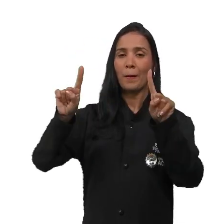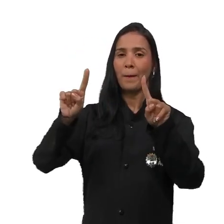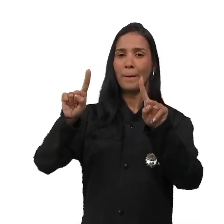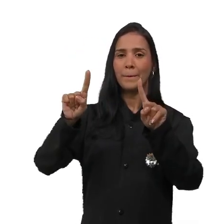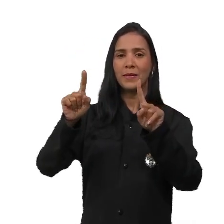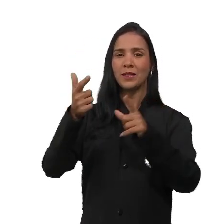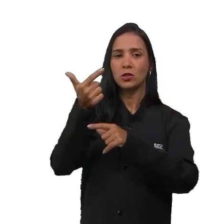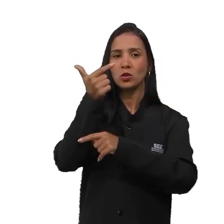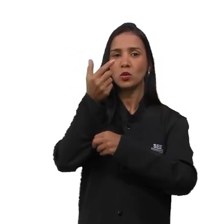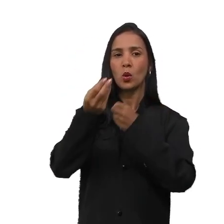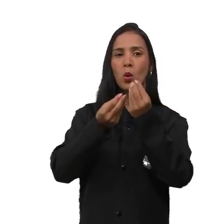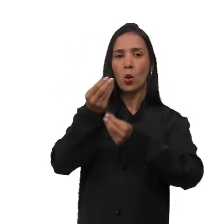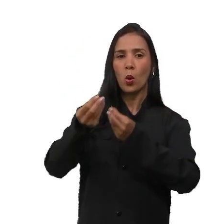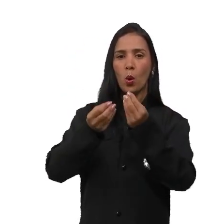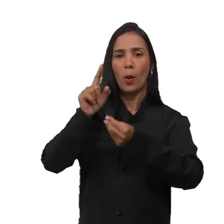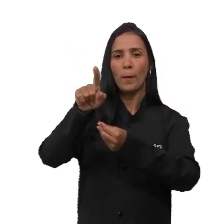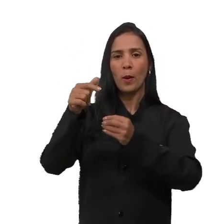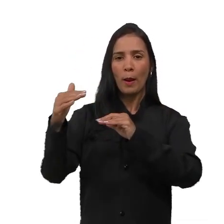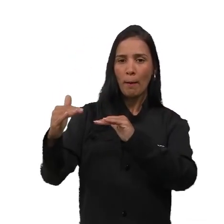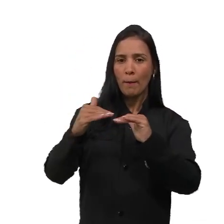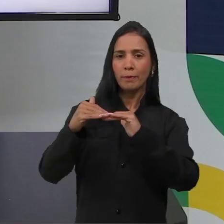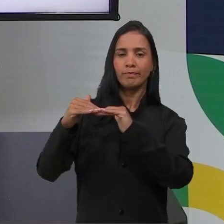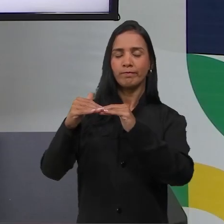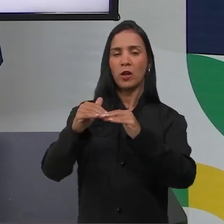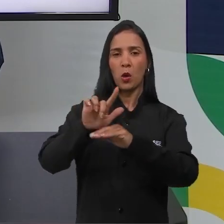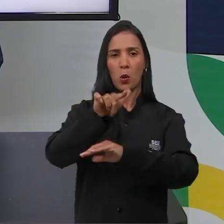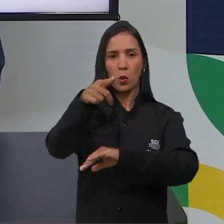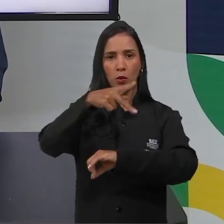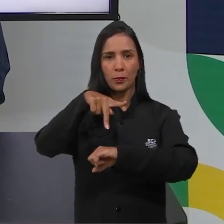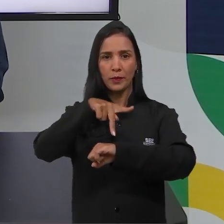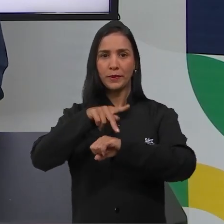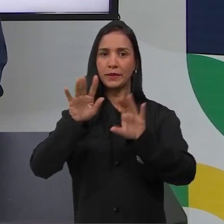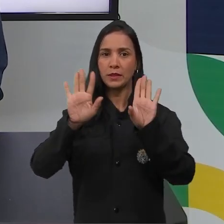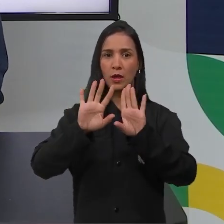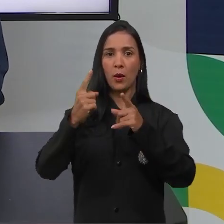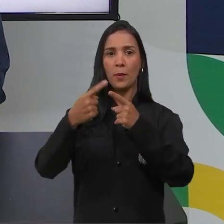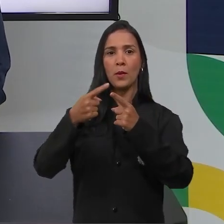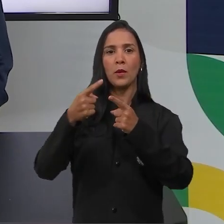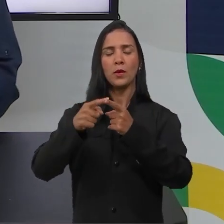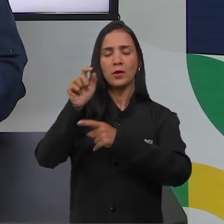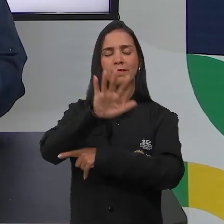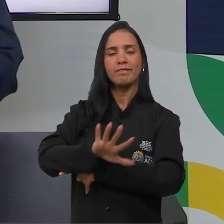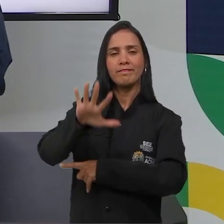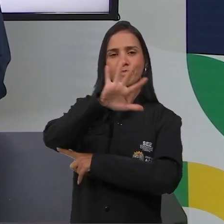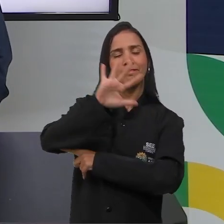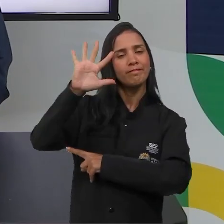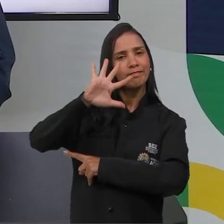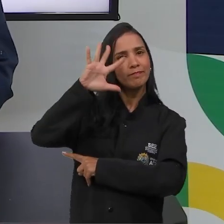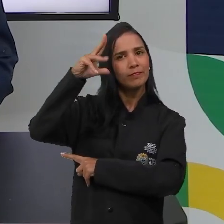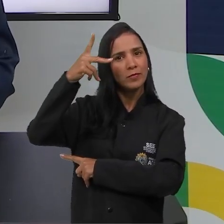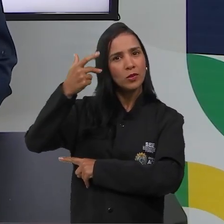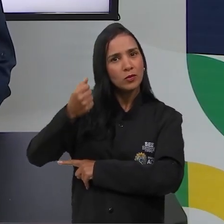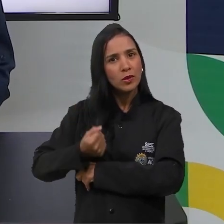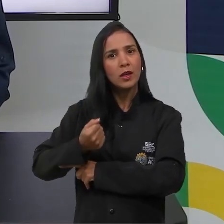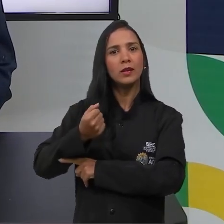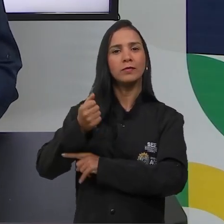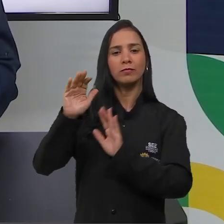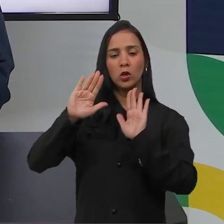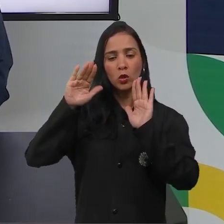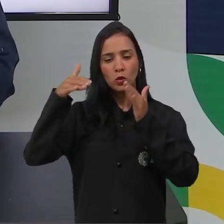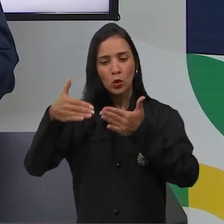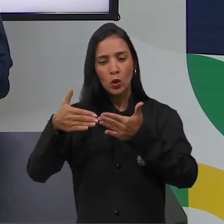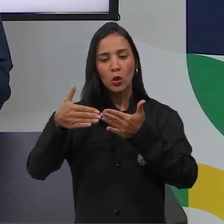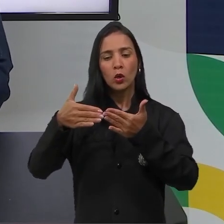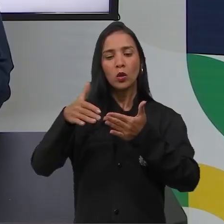atingirá igualmente todos os países. Então, quando falamos do continente africano, quando falamos desse relatório aqui